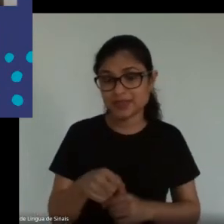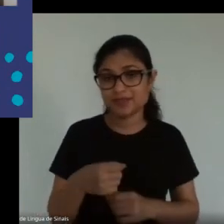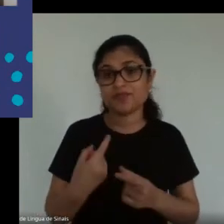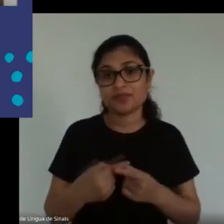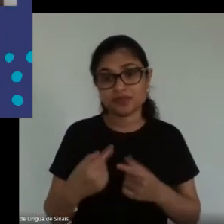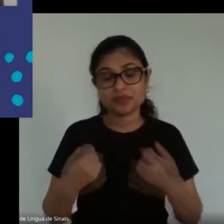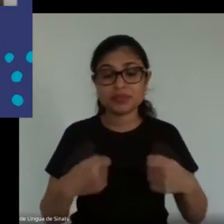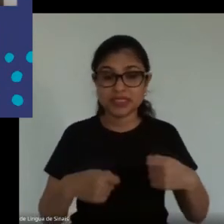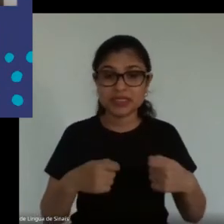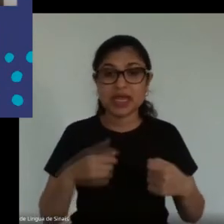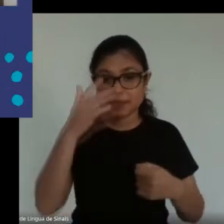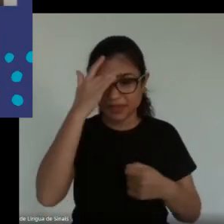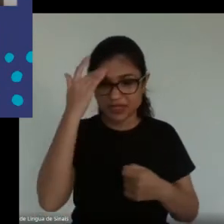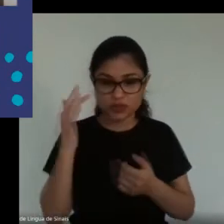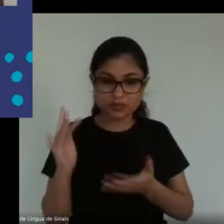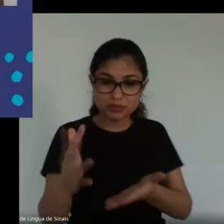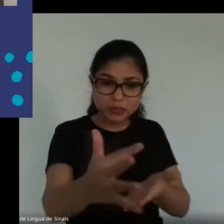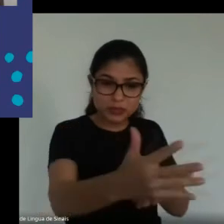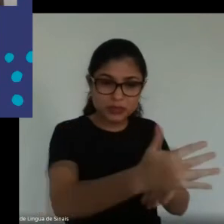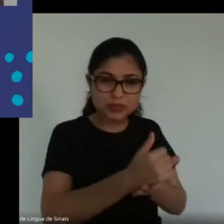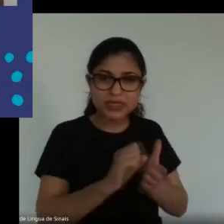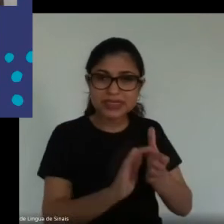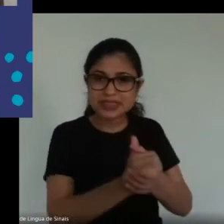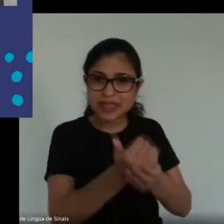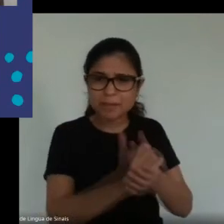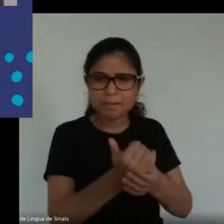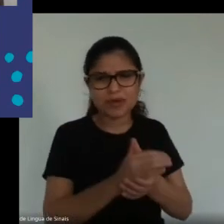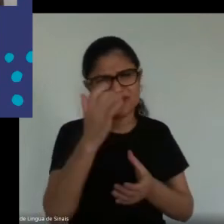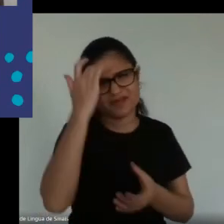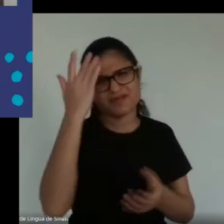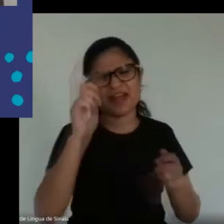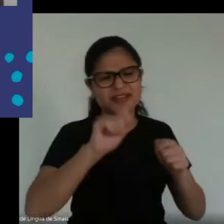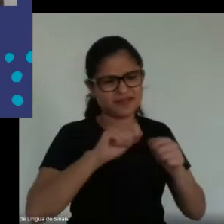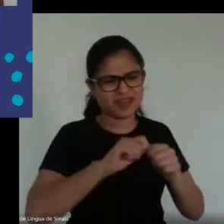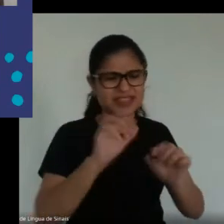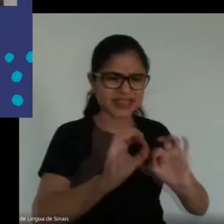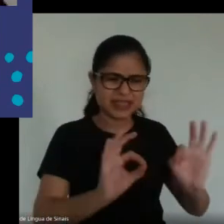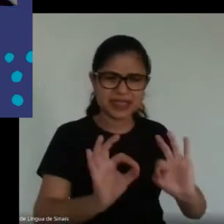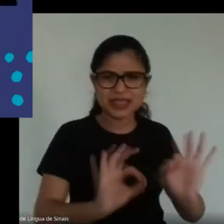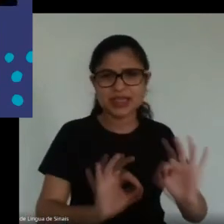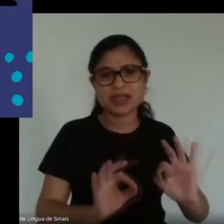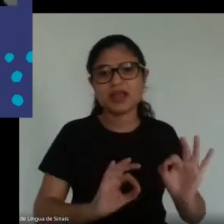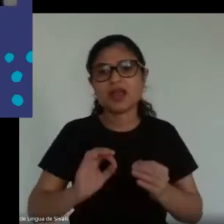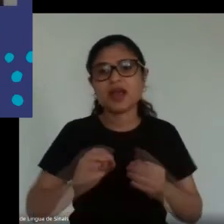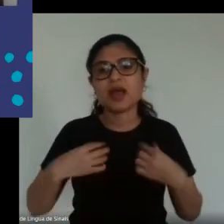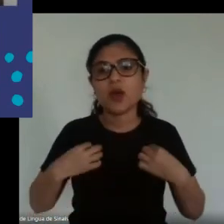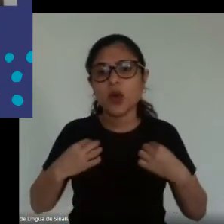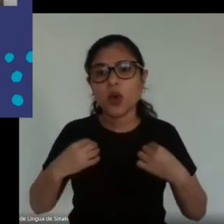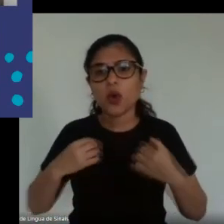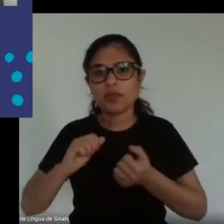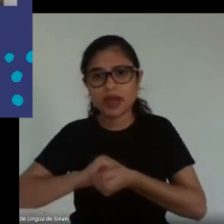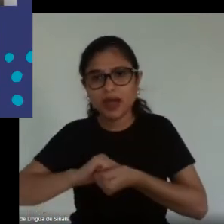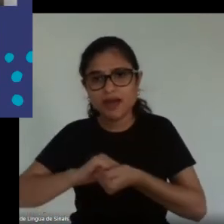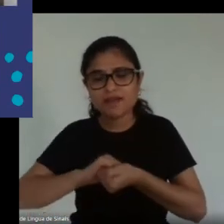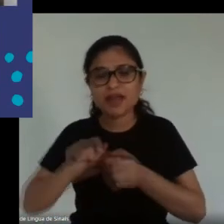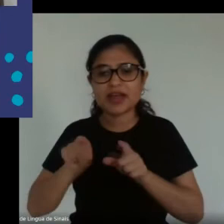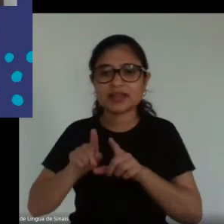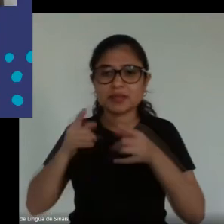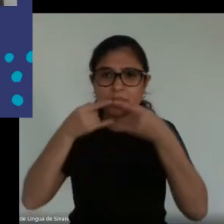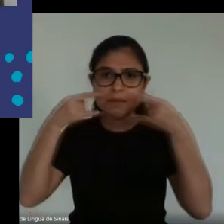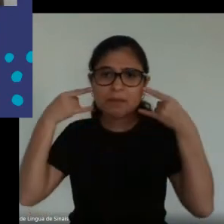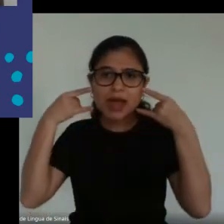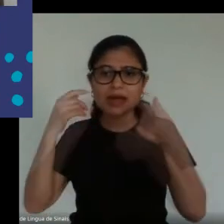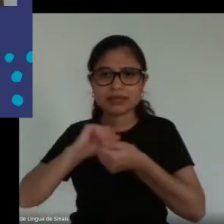estavam arrecadando sabonetes, e fazer sabão é muito fácil, rende bastante. Eu falei, é para lavar as roupas e as máscaras. A